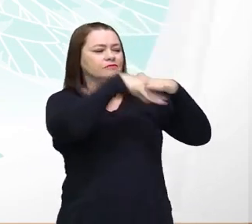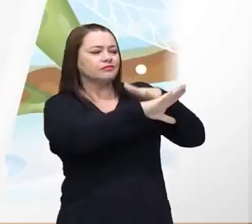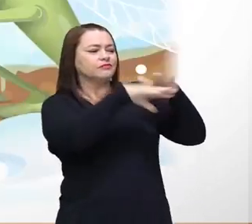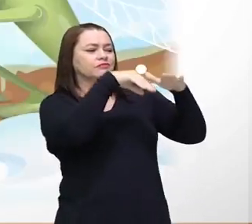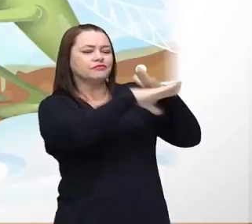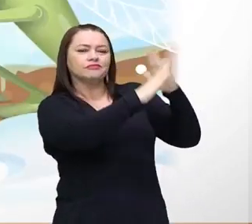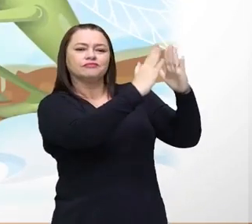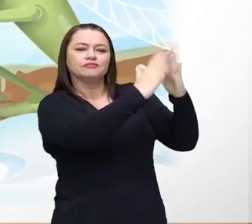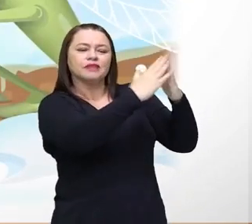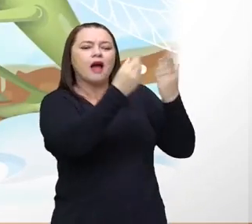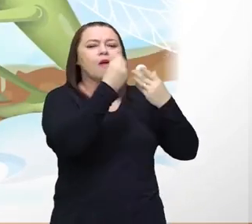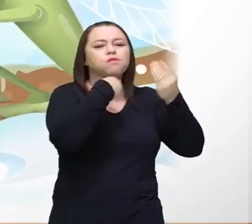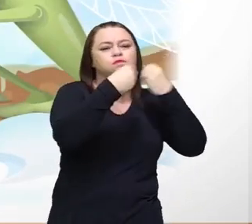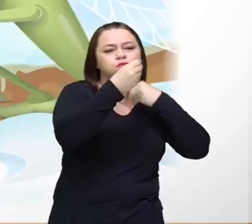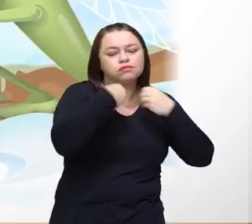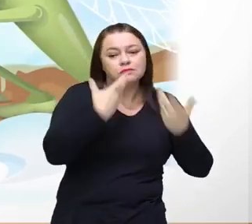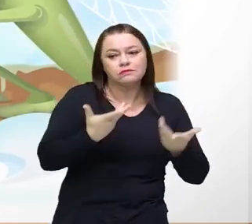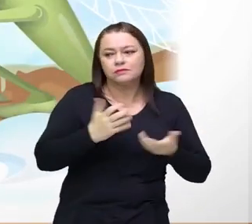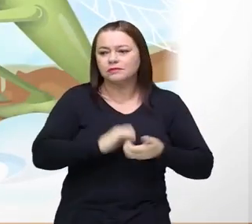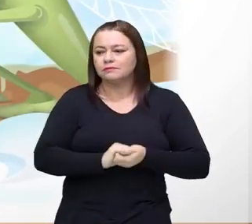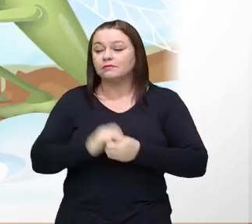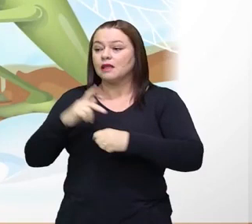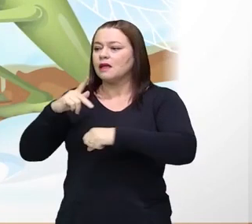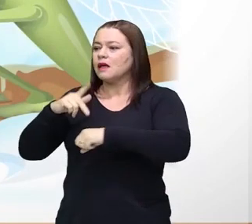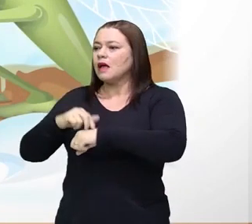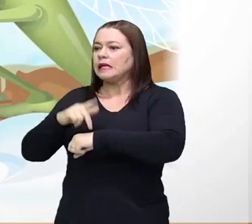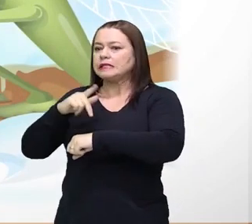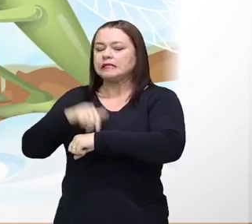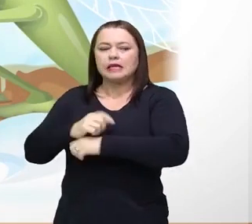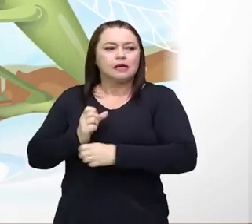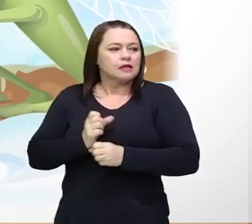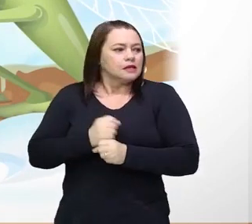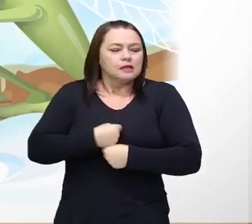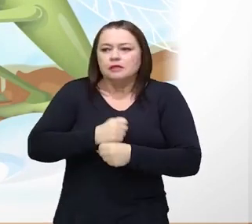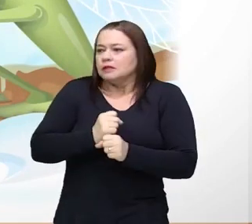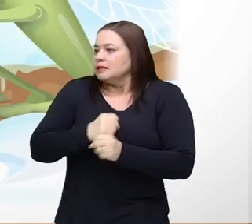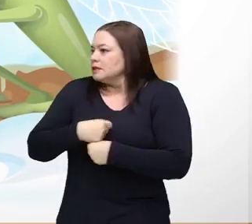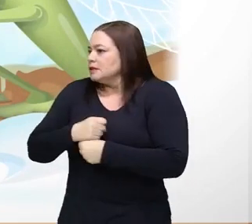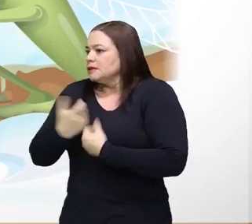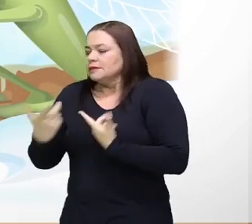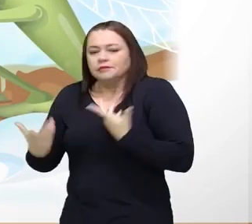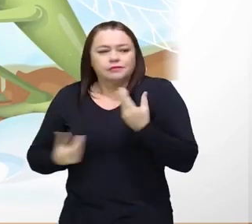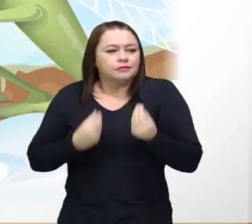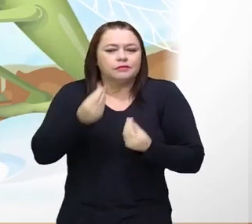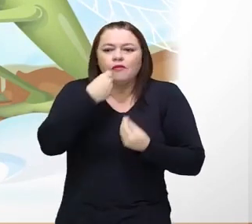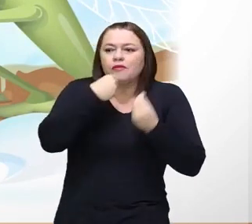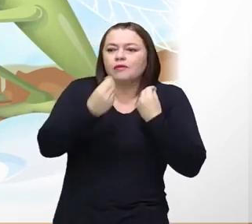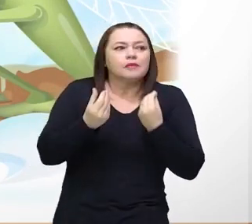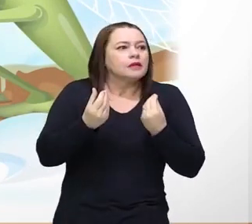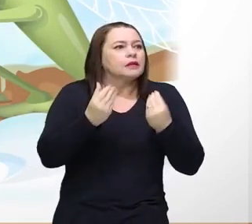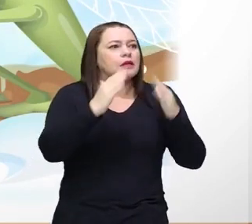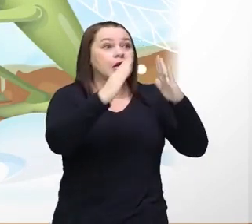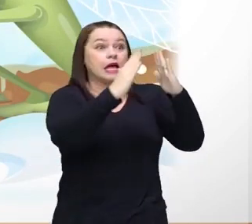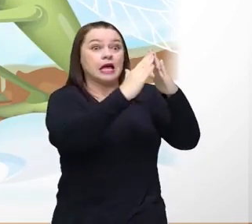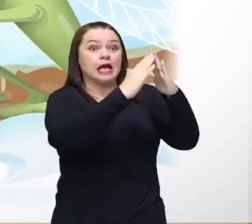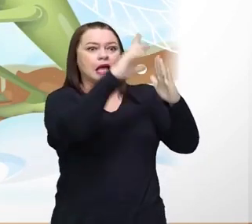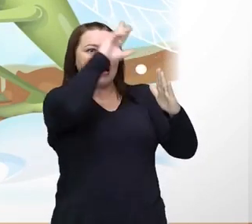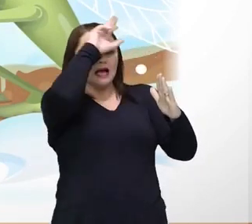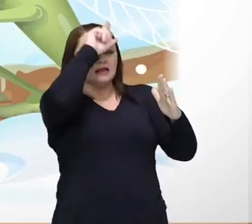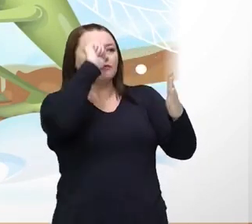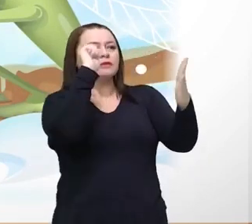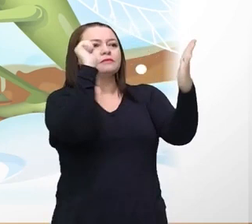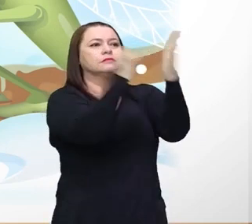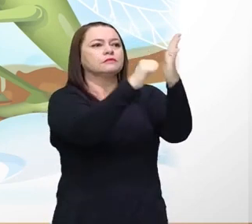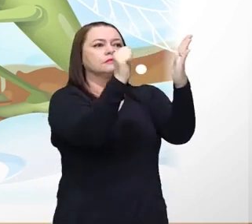guardado. Morrendo de fome, a cigarra teve que bater à porta do formigueiro, onde foi acolhida pelas